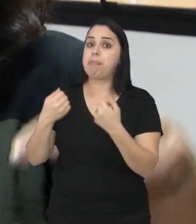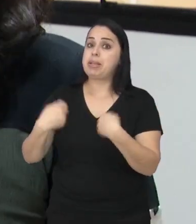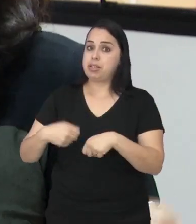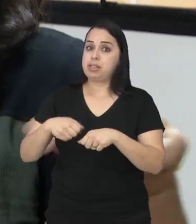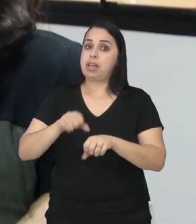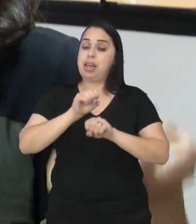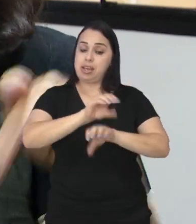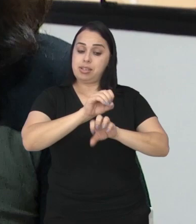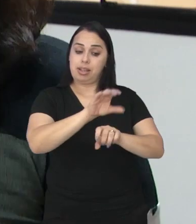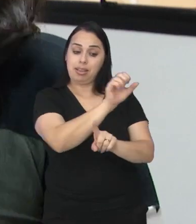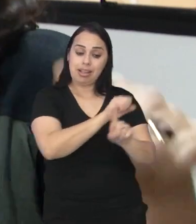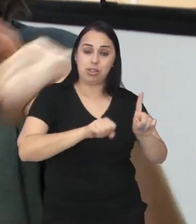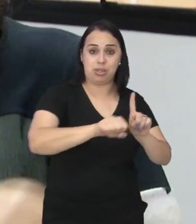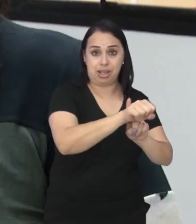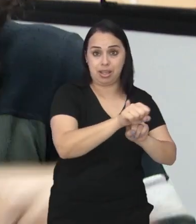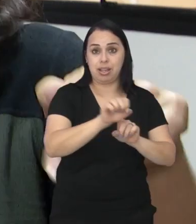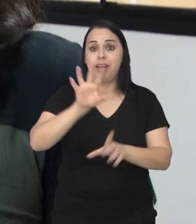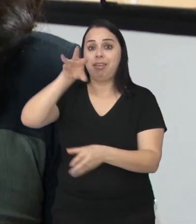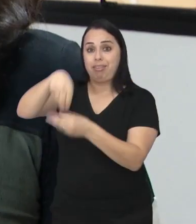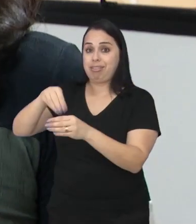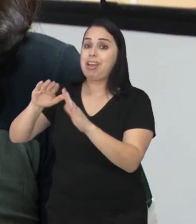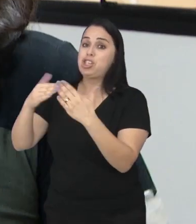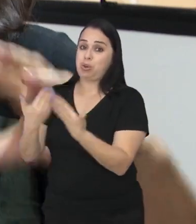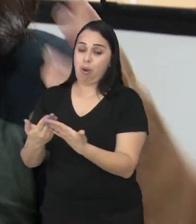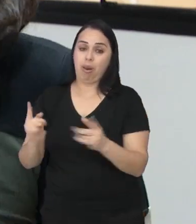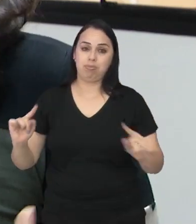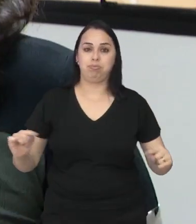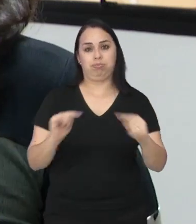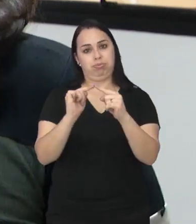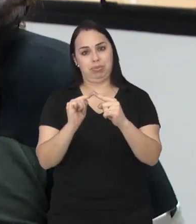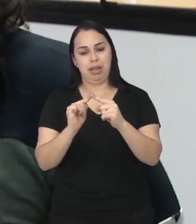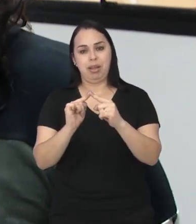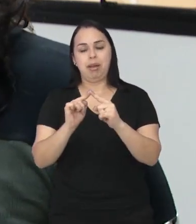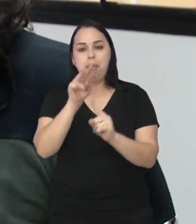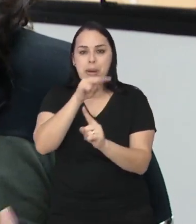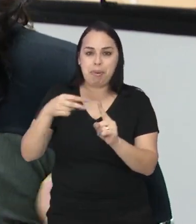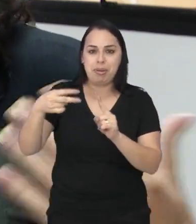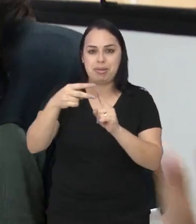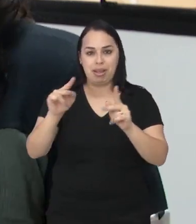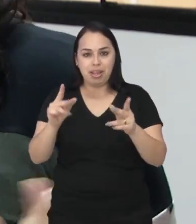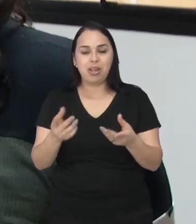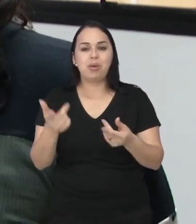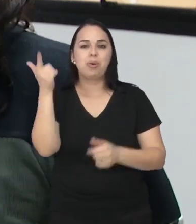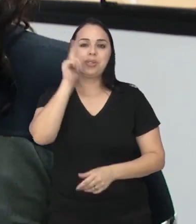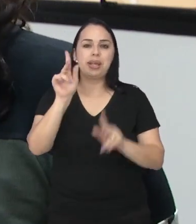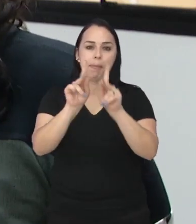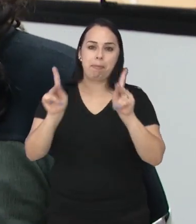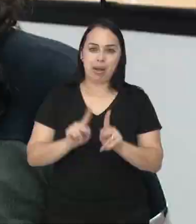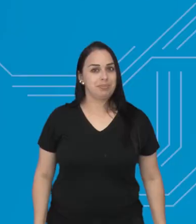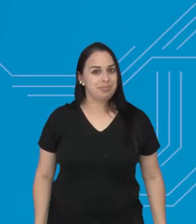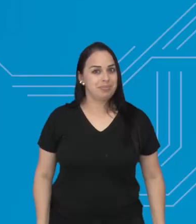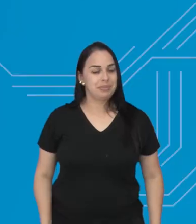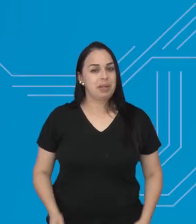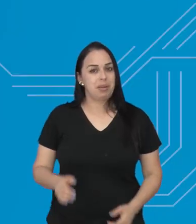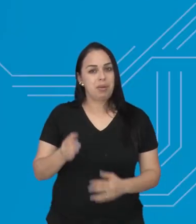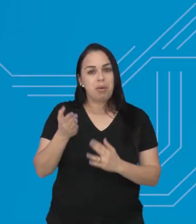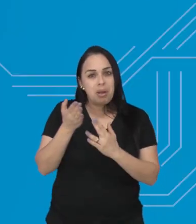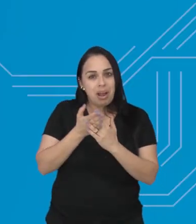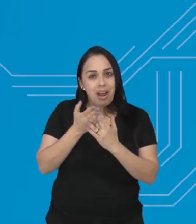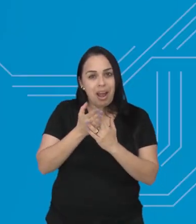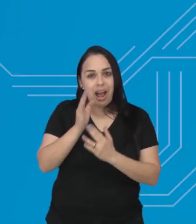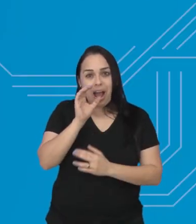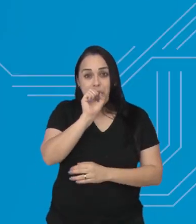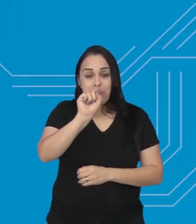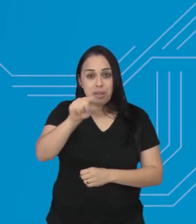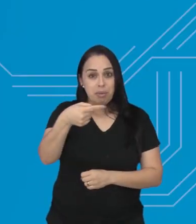a gente precisa trabalhar na sociedade, na escola e na sociedade, um novo olhar para que a gente colha paz também. Mais uma pausa